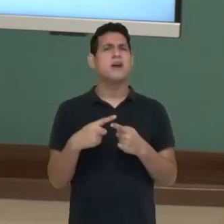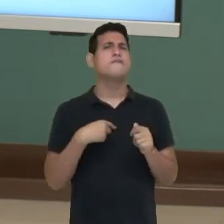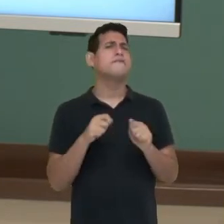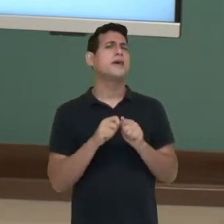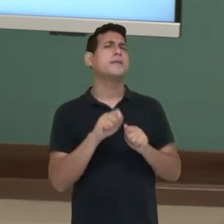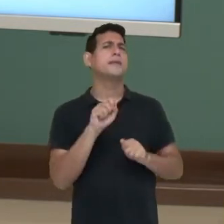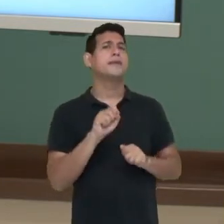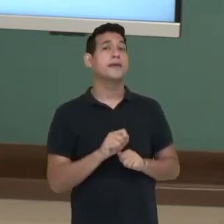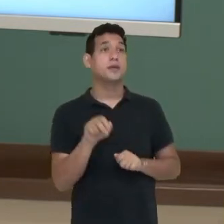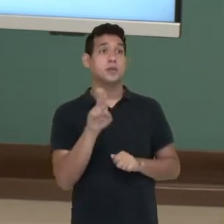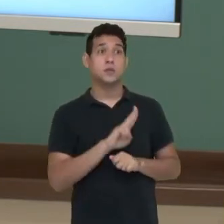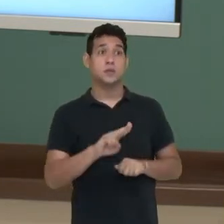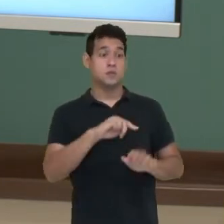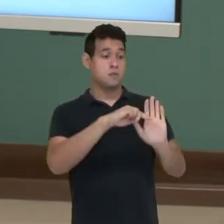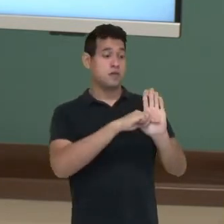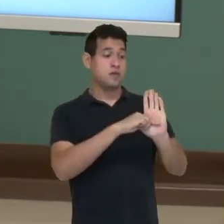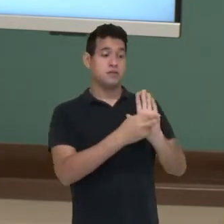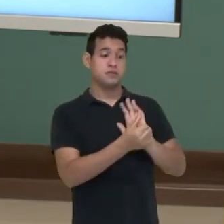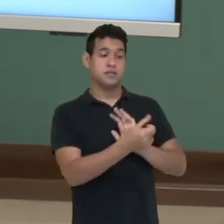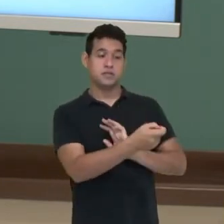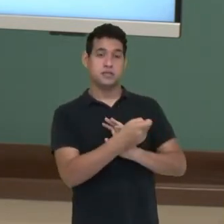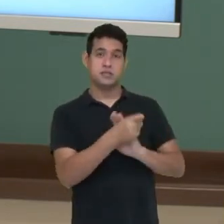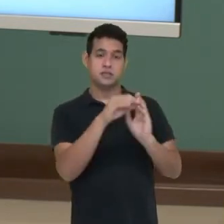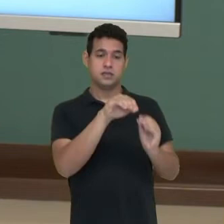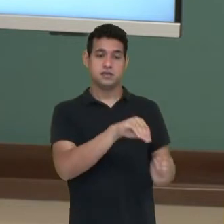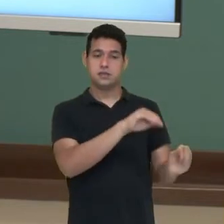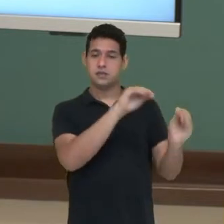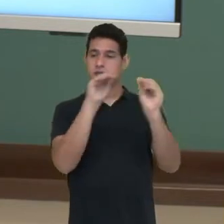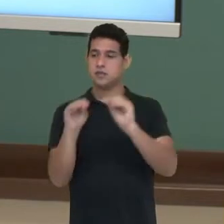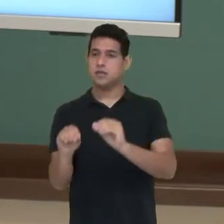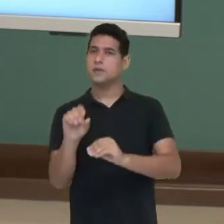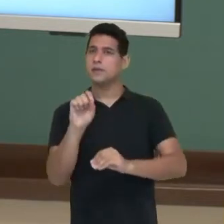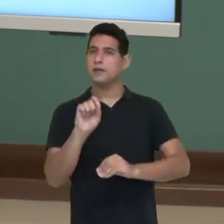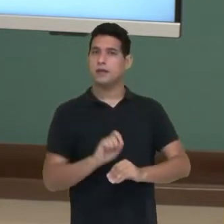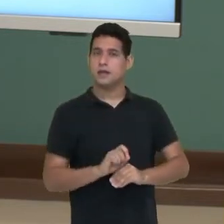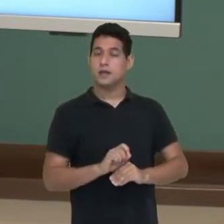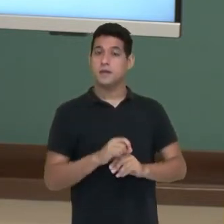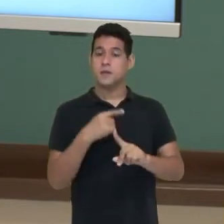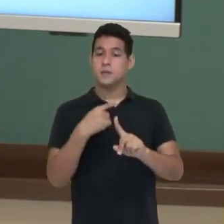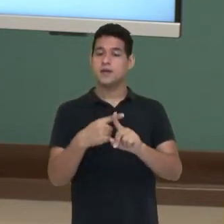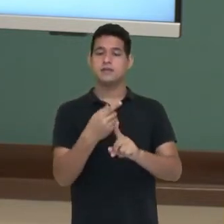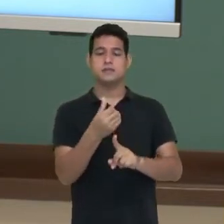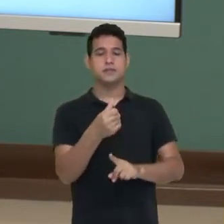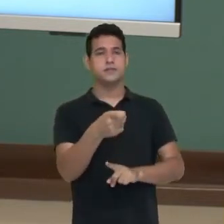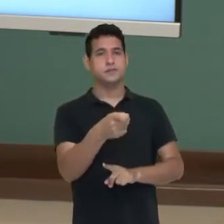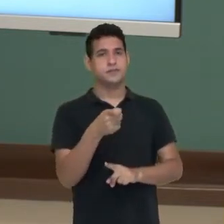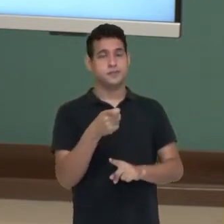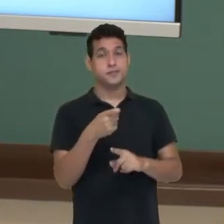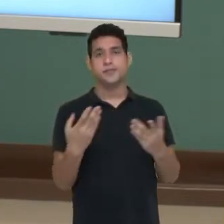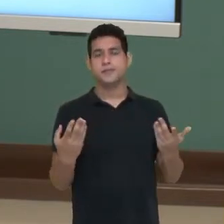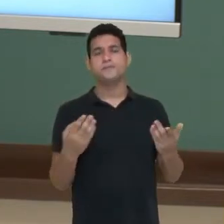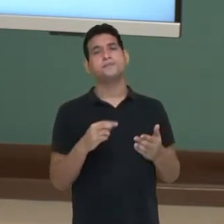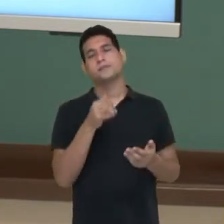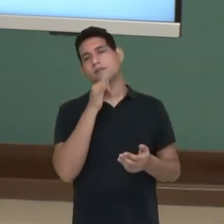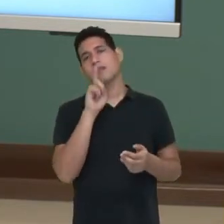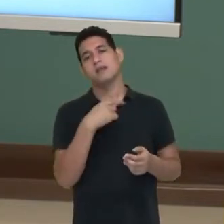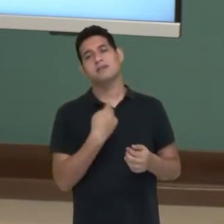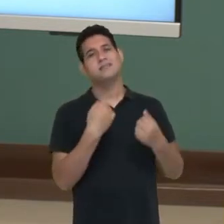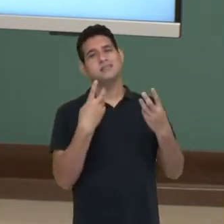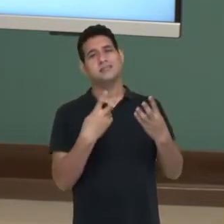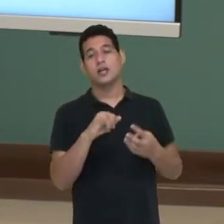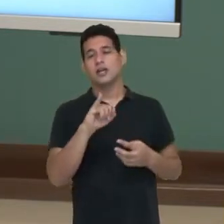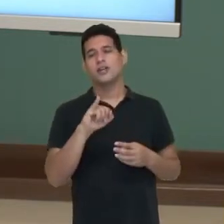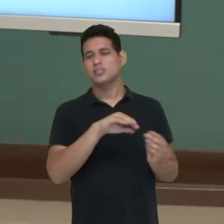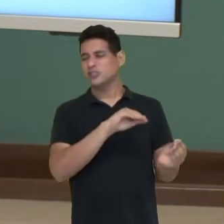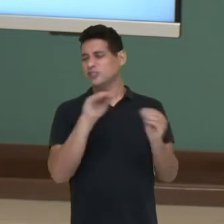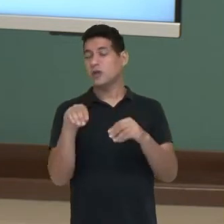faz? Pega o menos 6x e joga para o primeiro membro, mais 6x. Então, na verdade, a gente fala joga, mas você